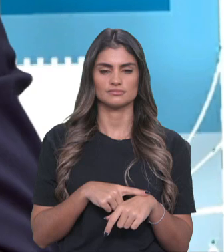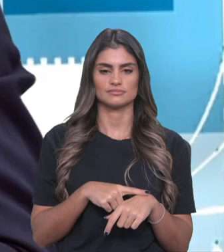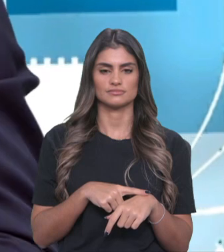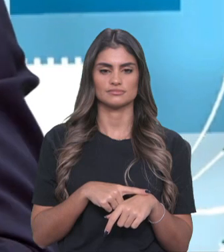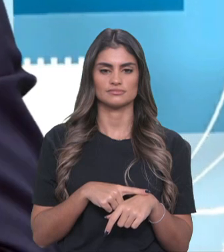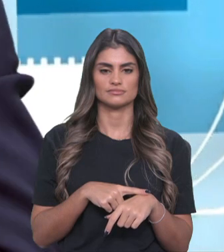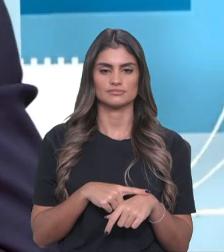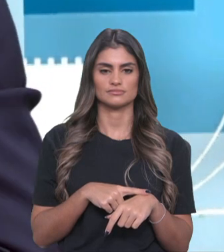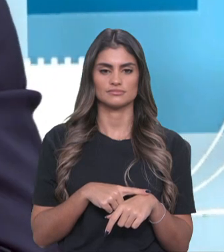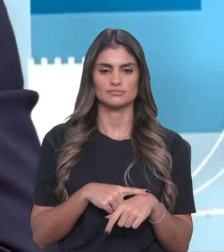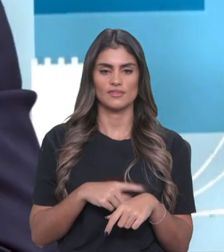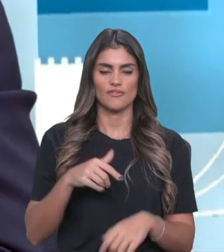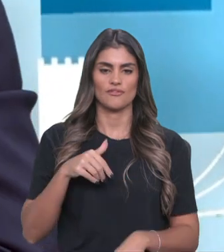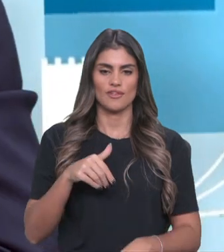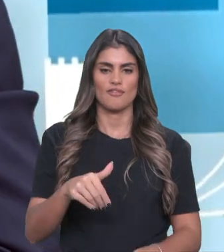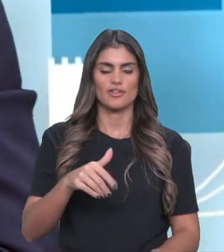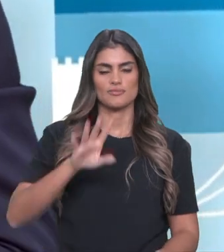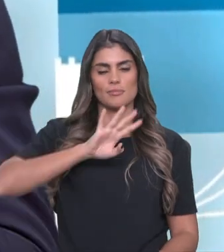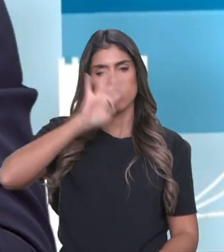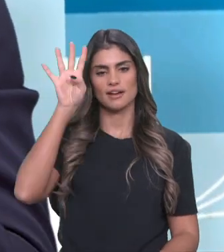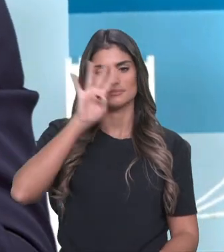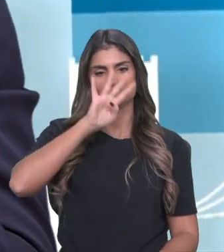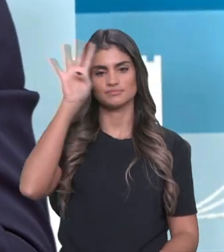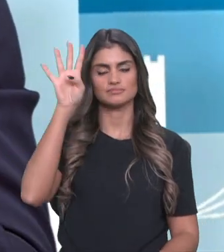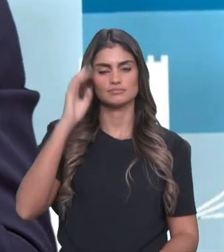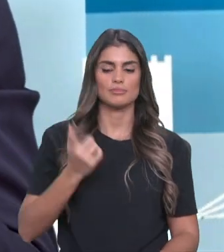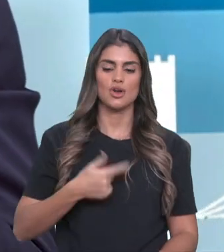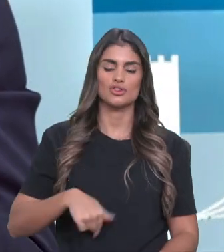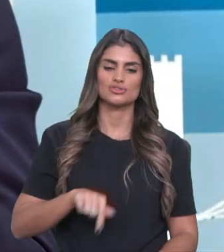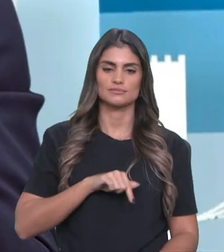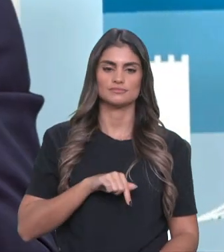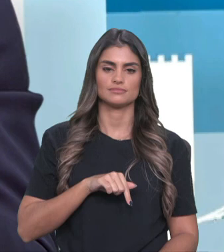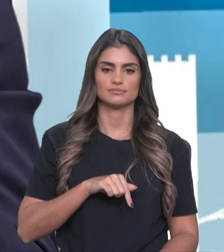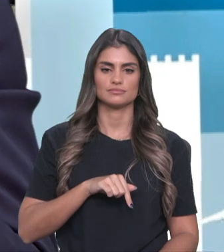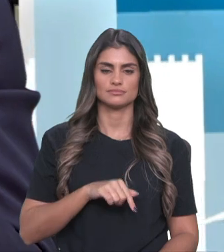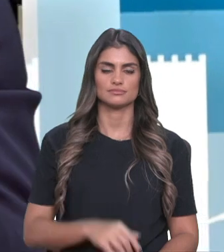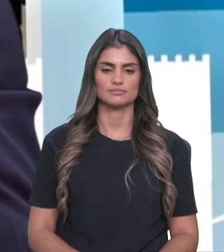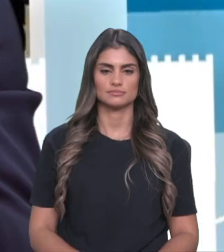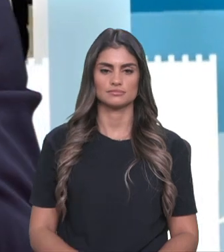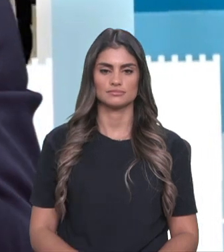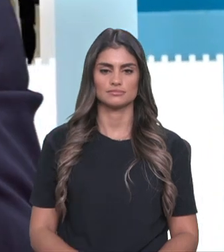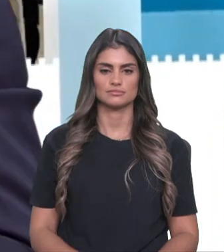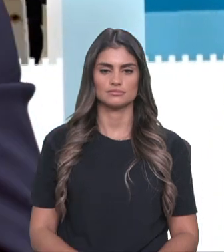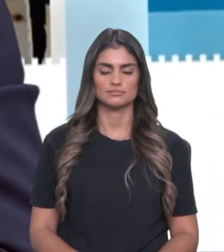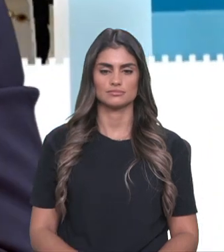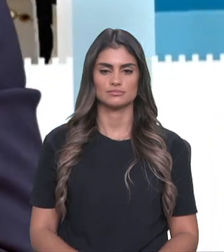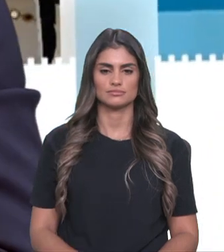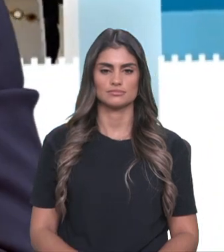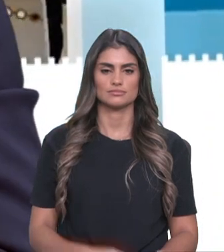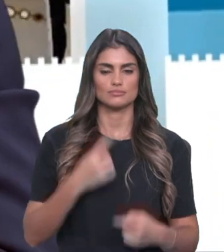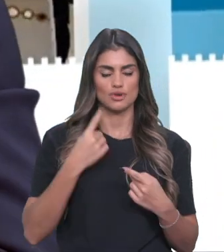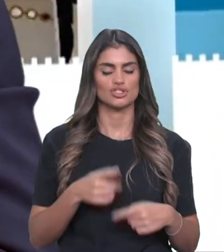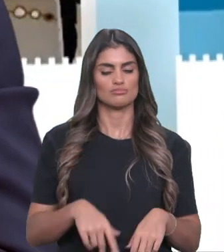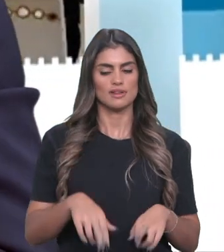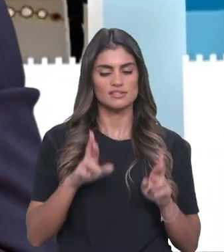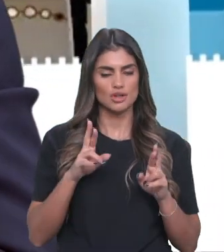que vai acontecer em Braga seja para nós um sinal grande de esperança e